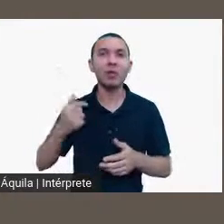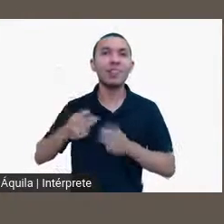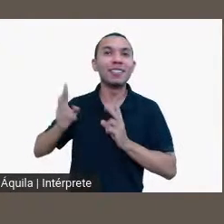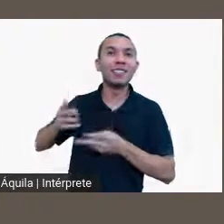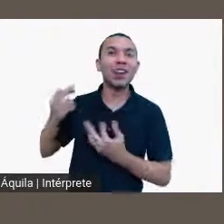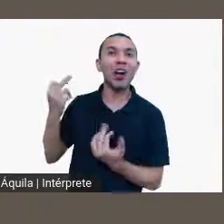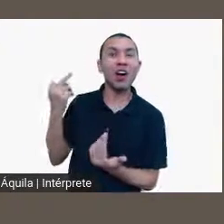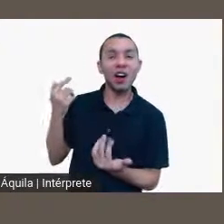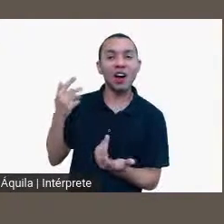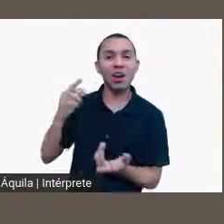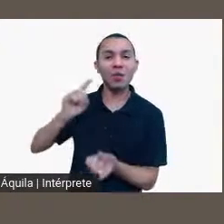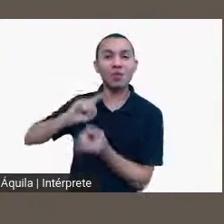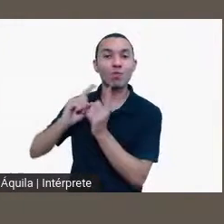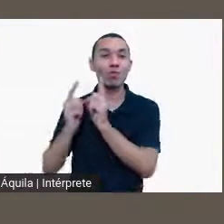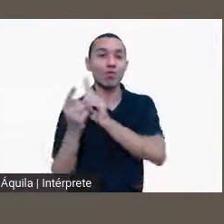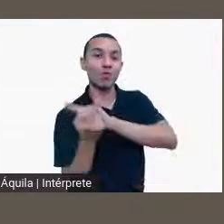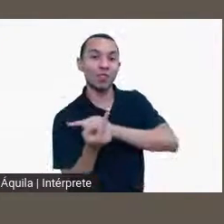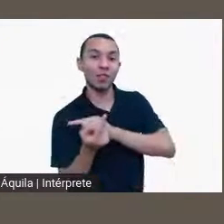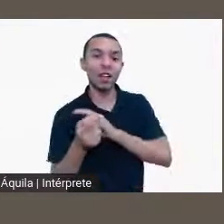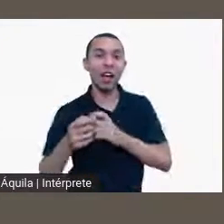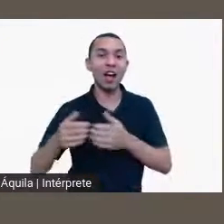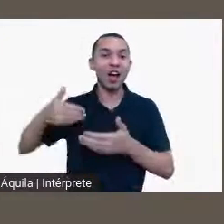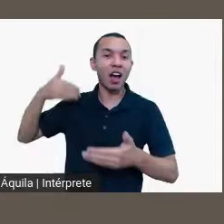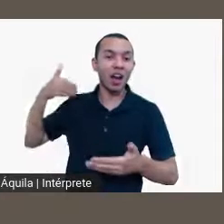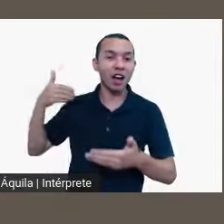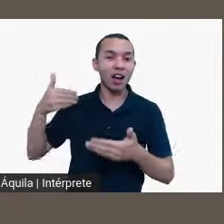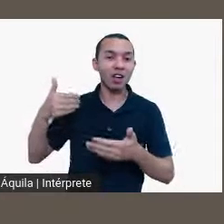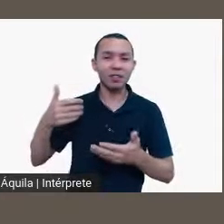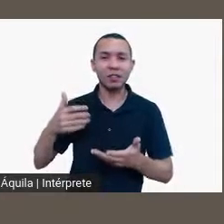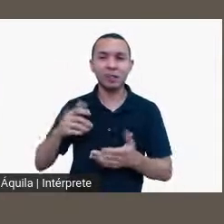de inverter a cronologia usando a expressão de Didi Uberman.